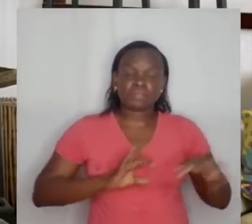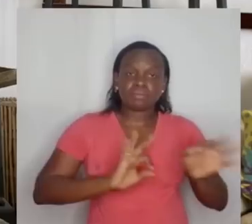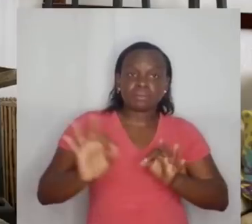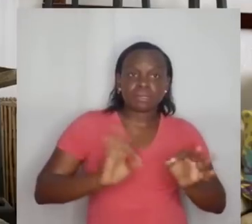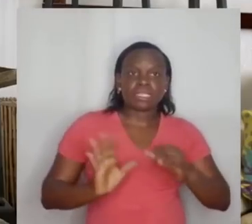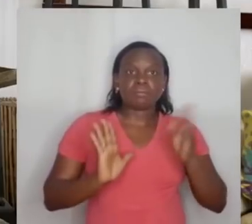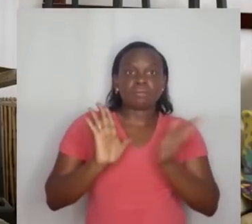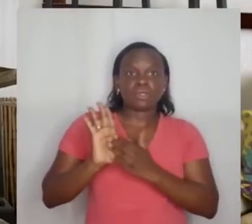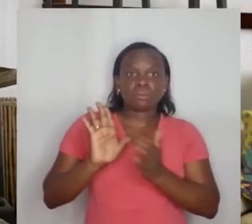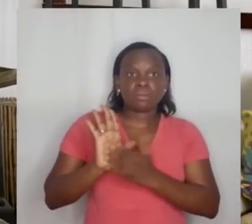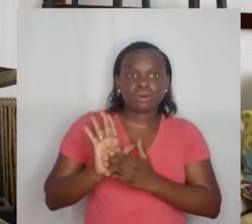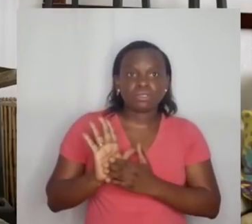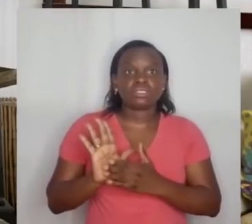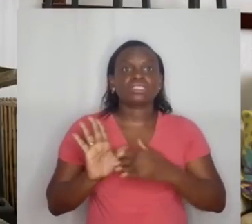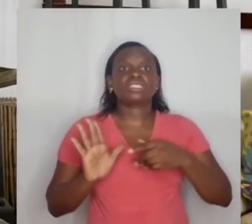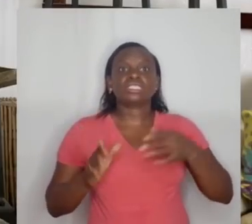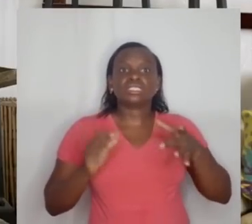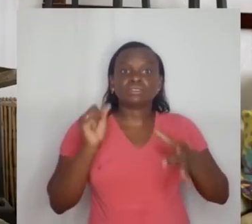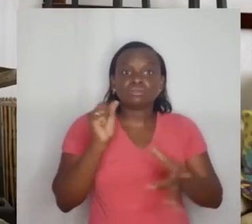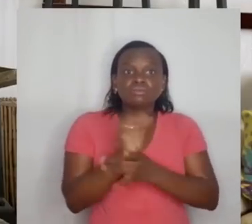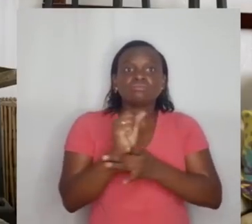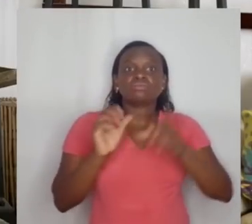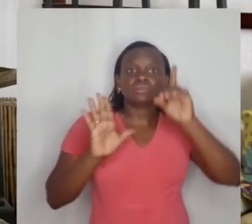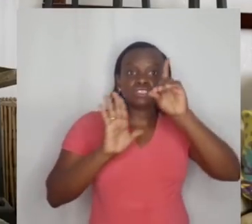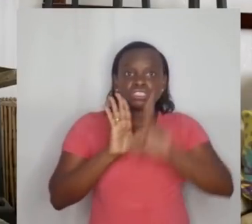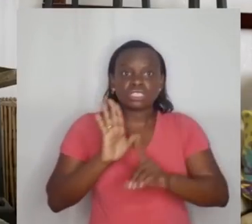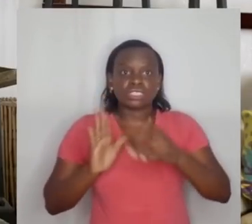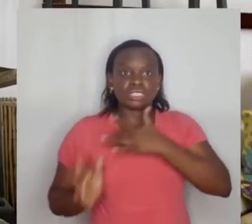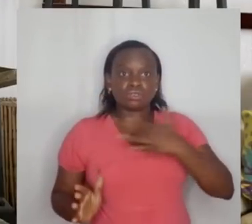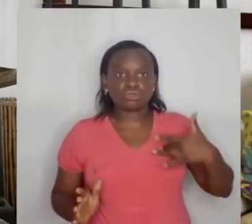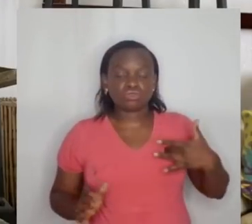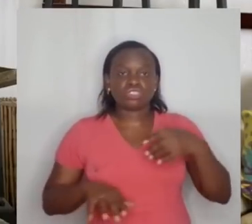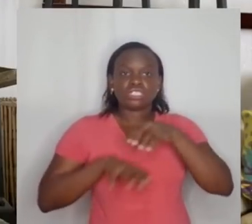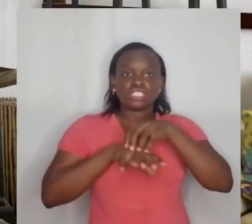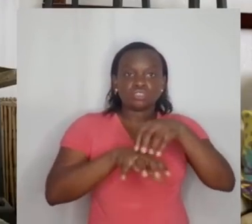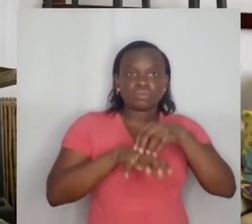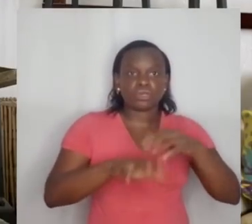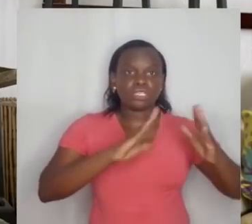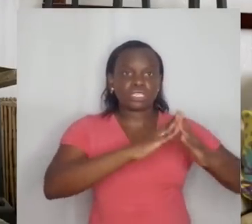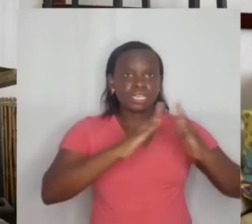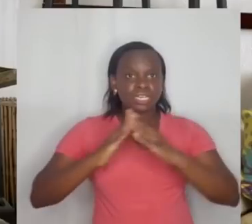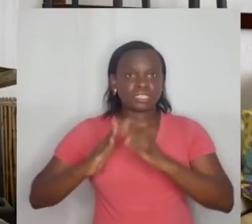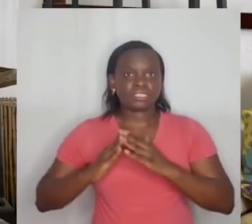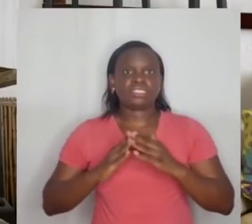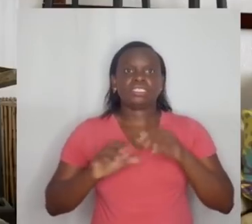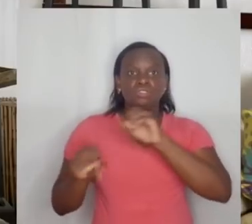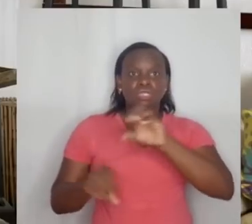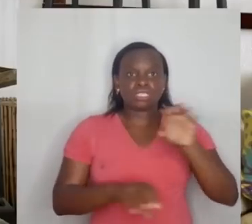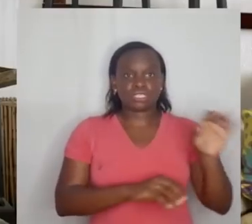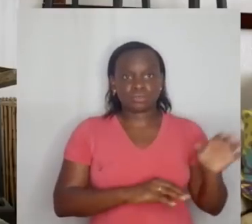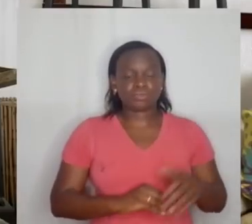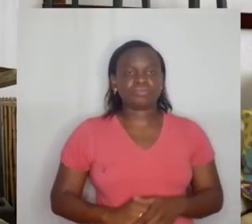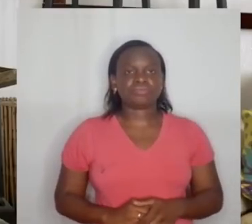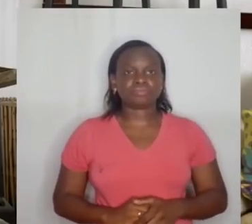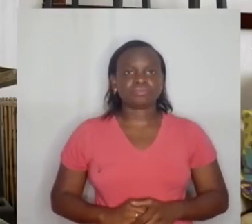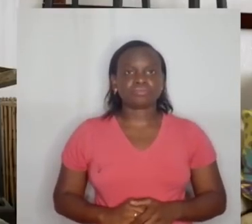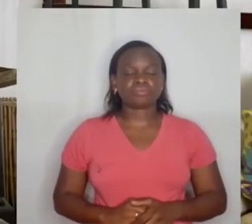formular propostas que assegurem direitos à saúde, ao transporte, à moradia e à educação.